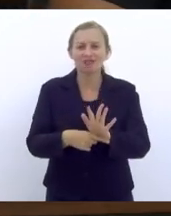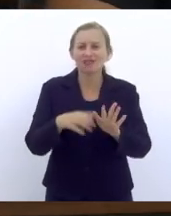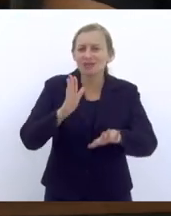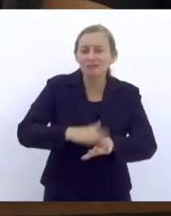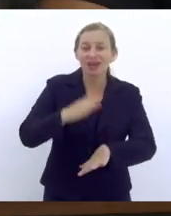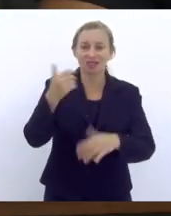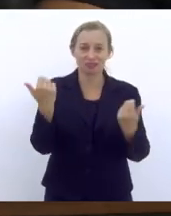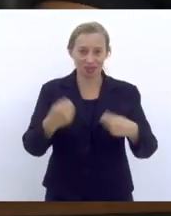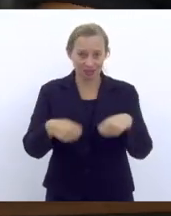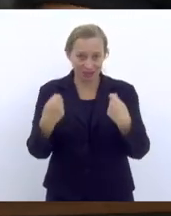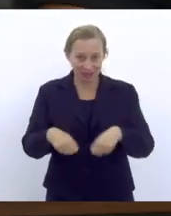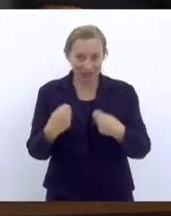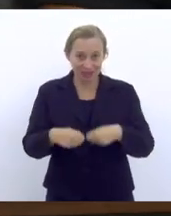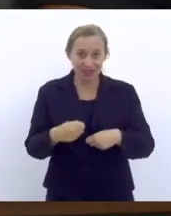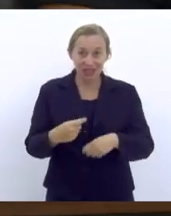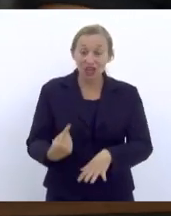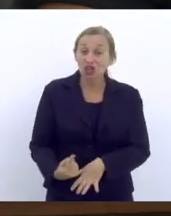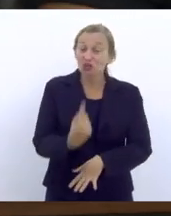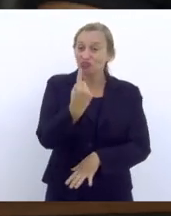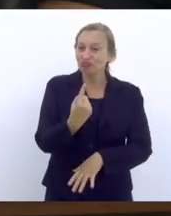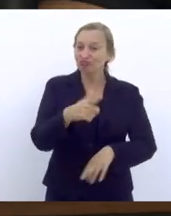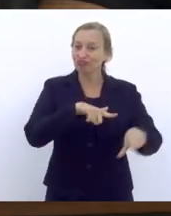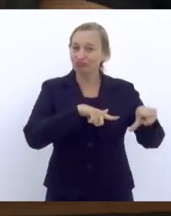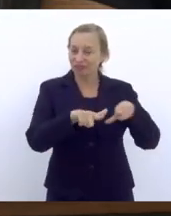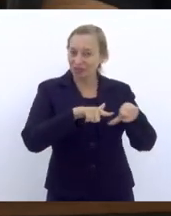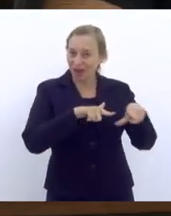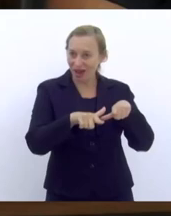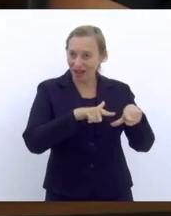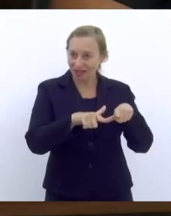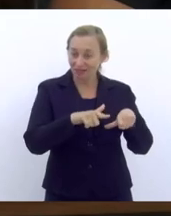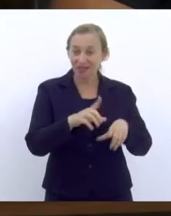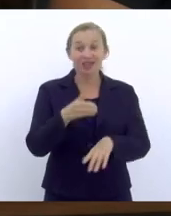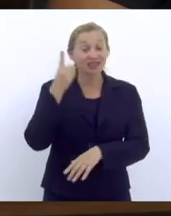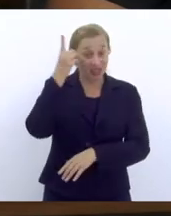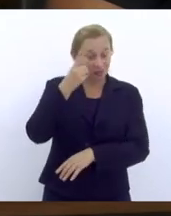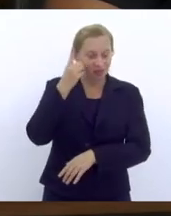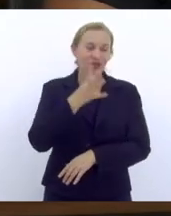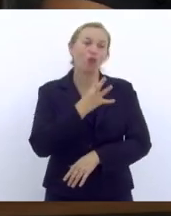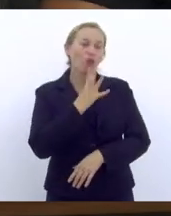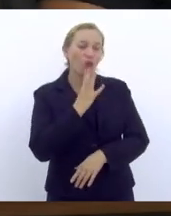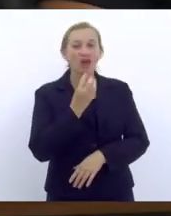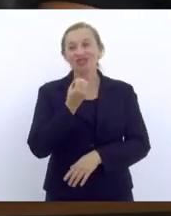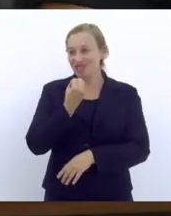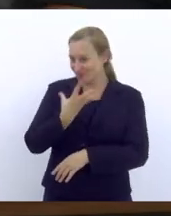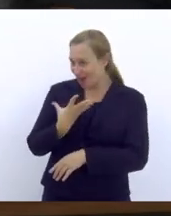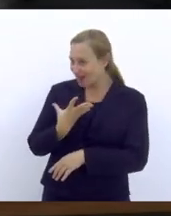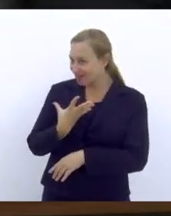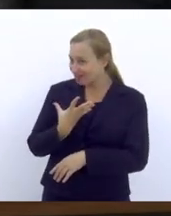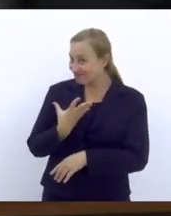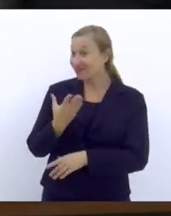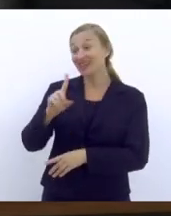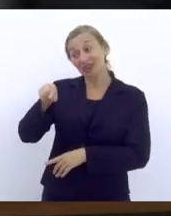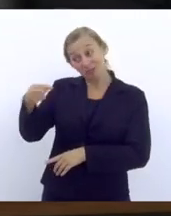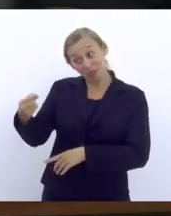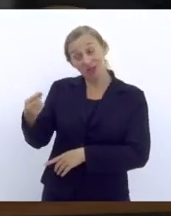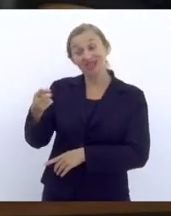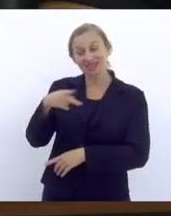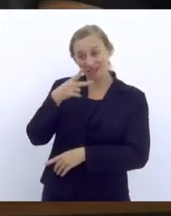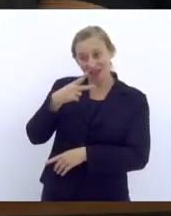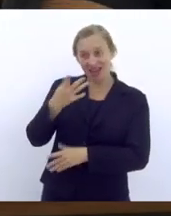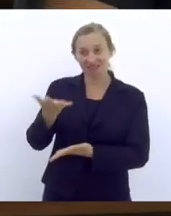que precisam. E um desses trabalhos, o deputado conhece muito bem, ele vai daqui a pouco